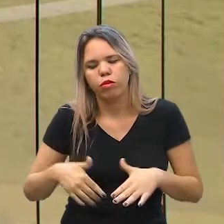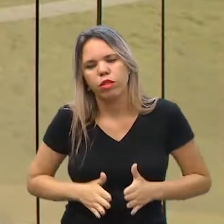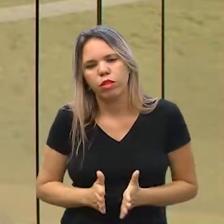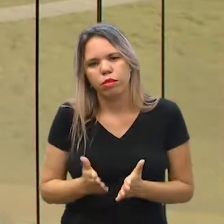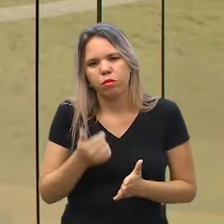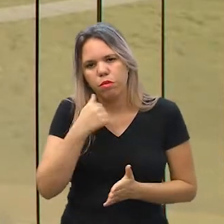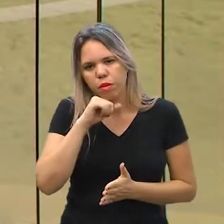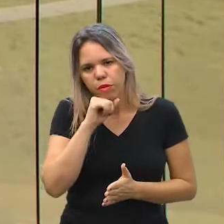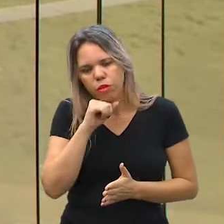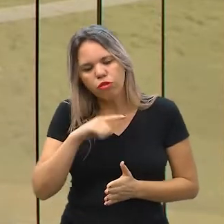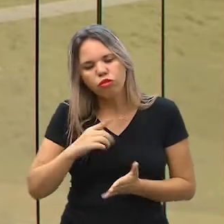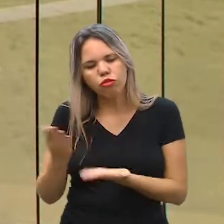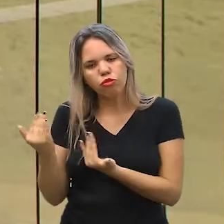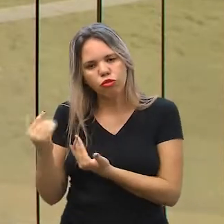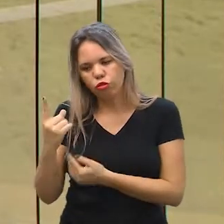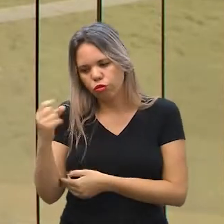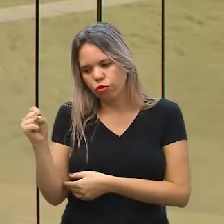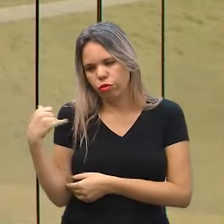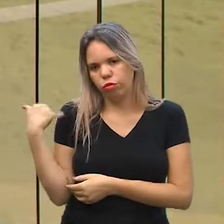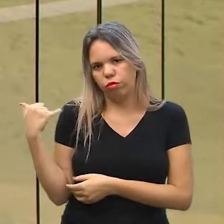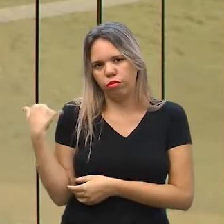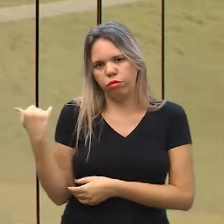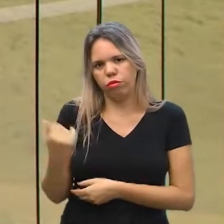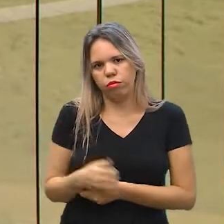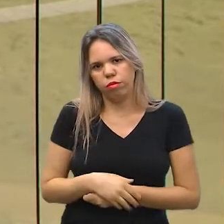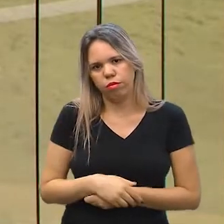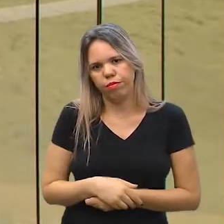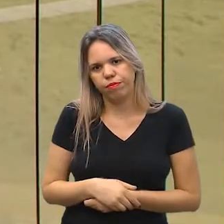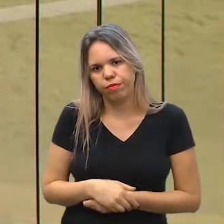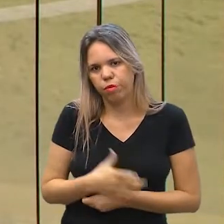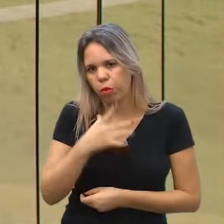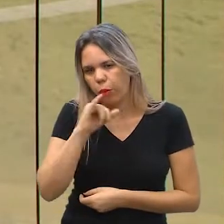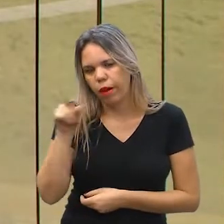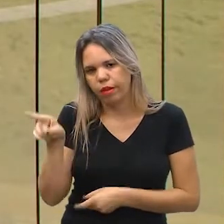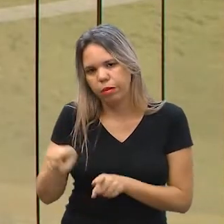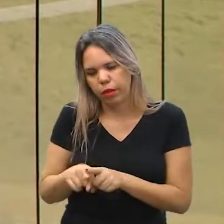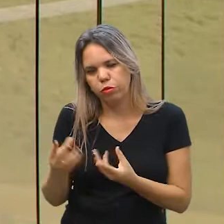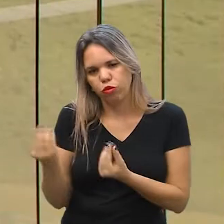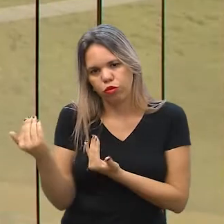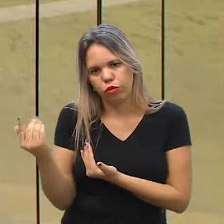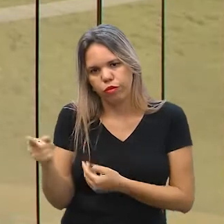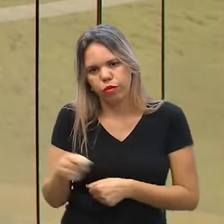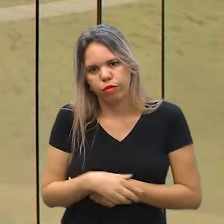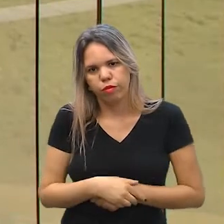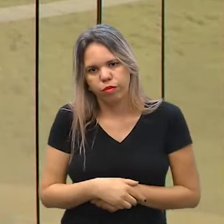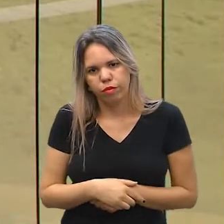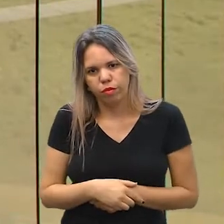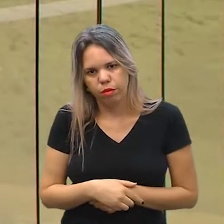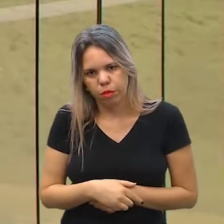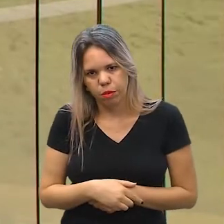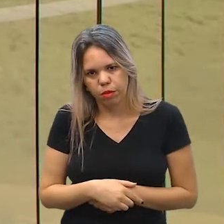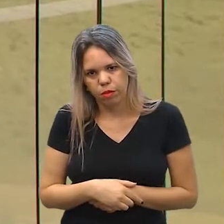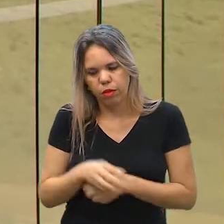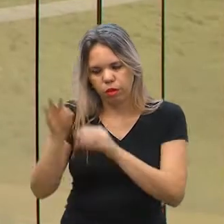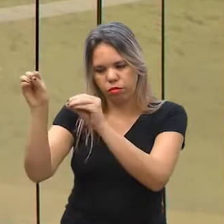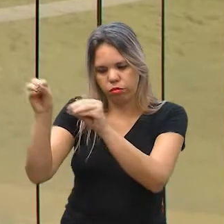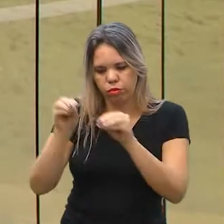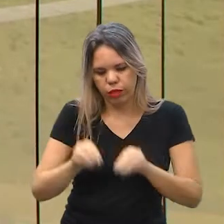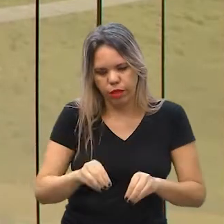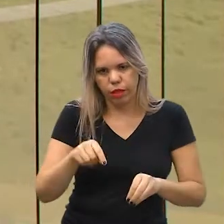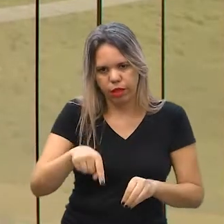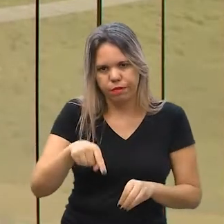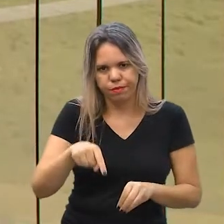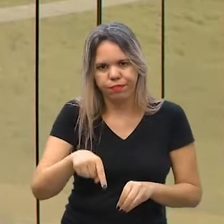nasci, minha mãe muito jovem, com 18 anos, e meu pai também muito jovem, nos